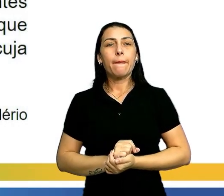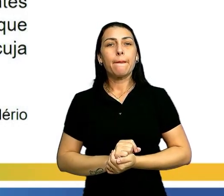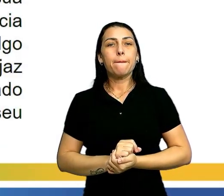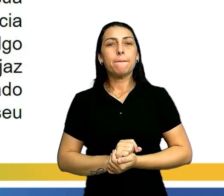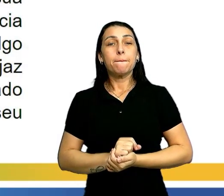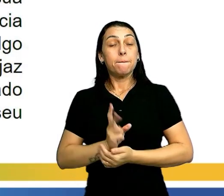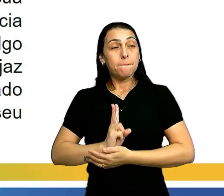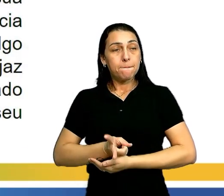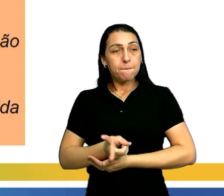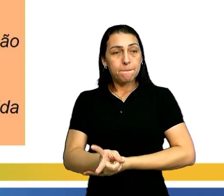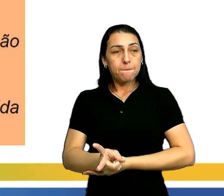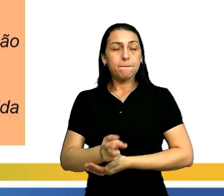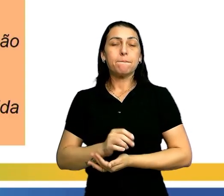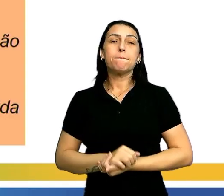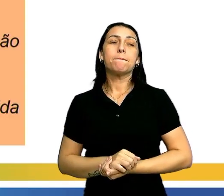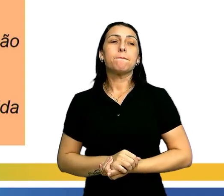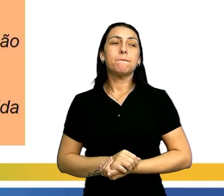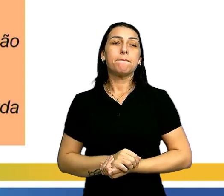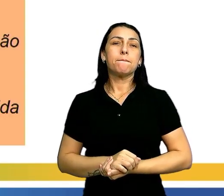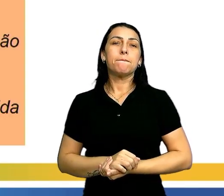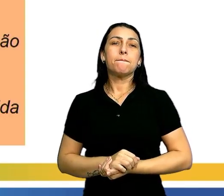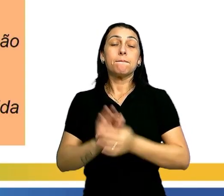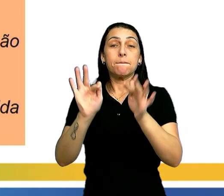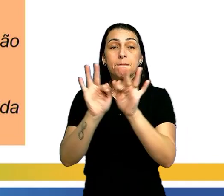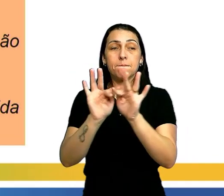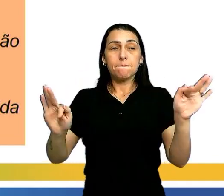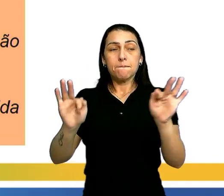na continuação. Então,